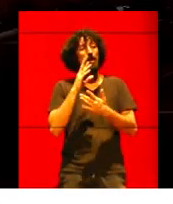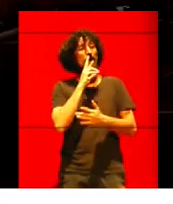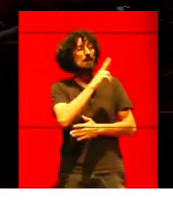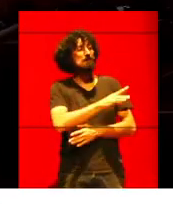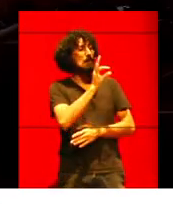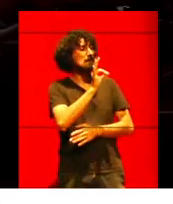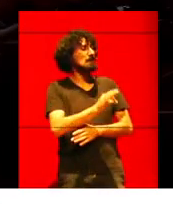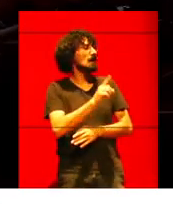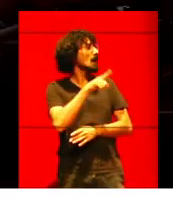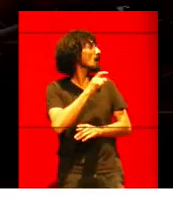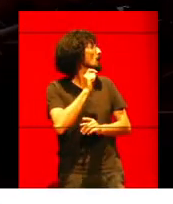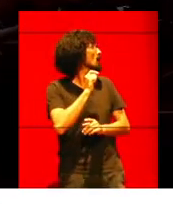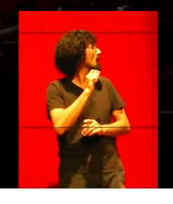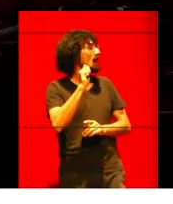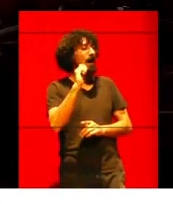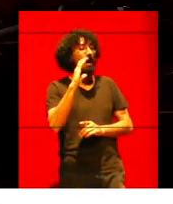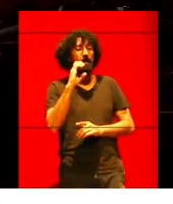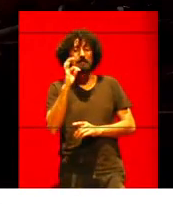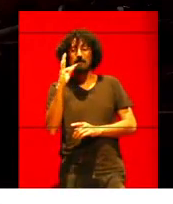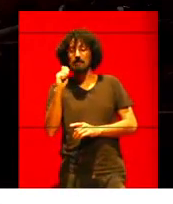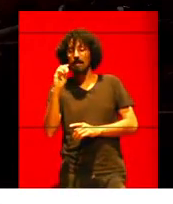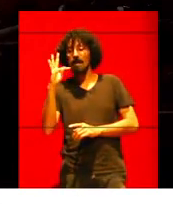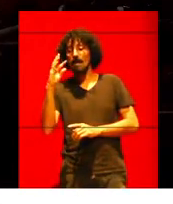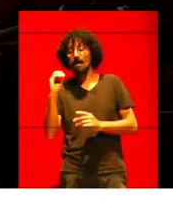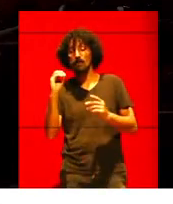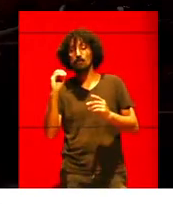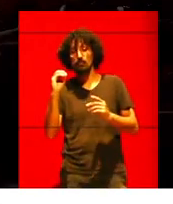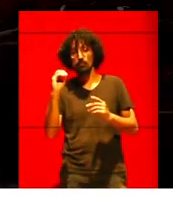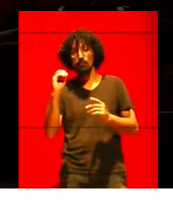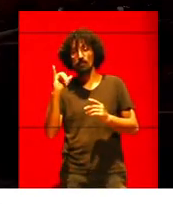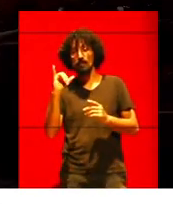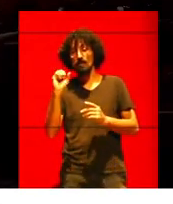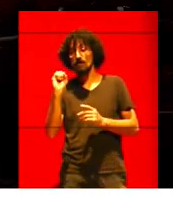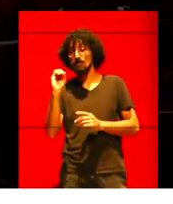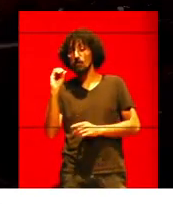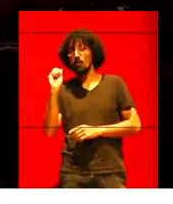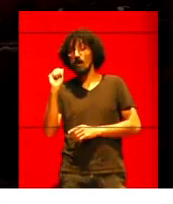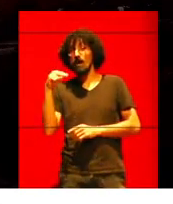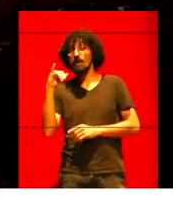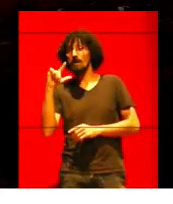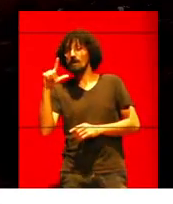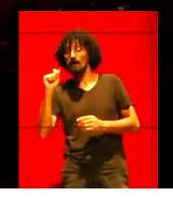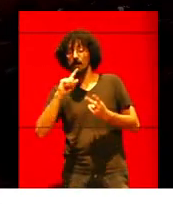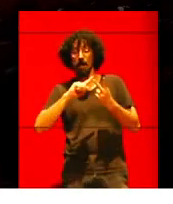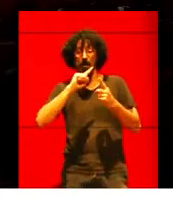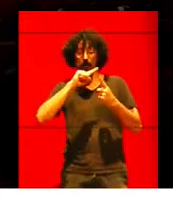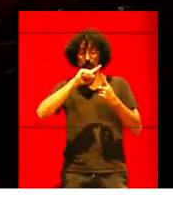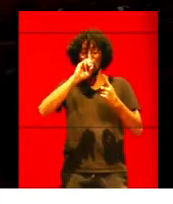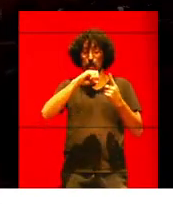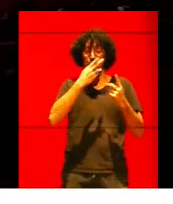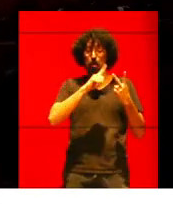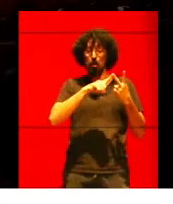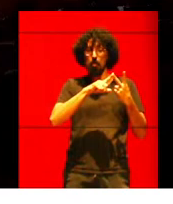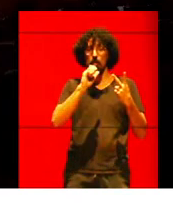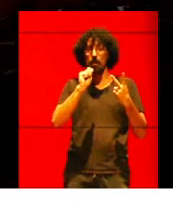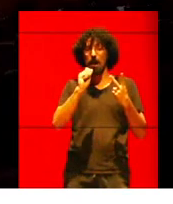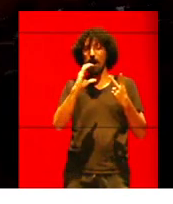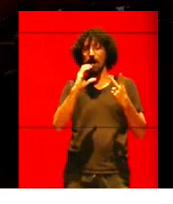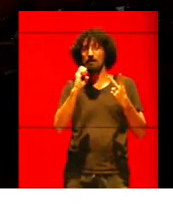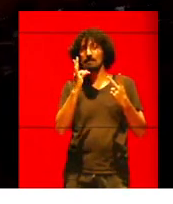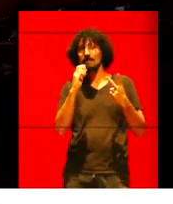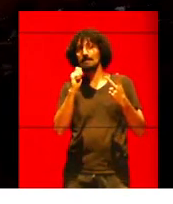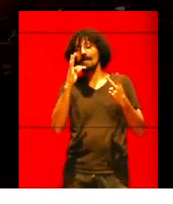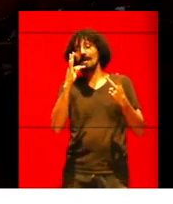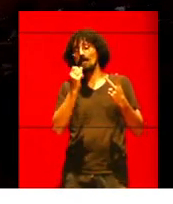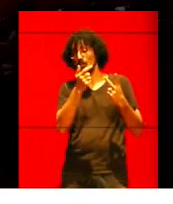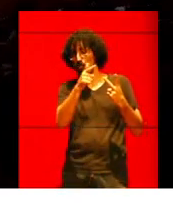ser acetato de isoamila ou acetato de... E o detalhe vem de